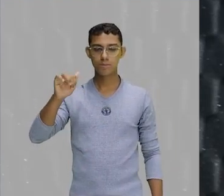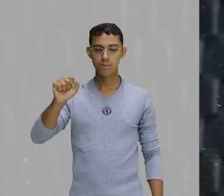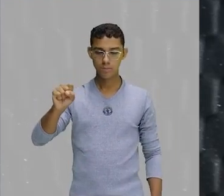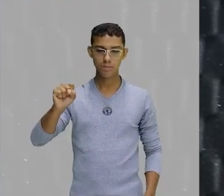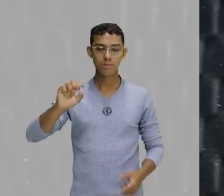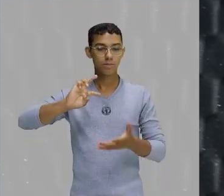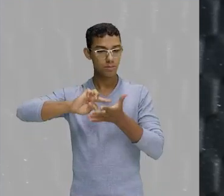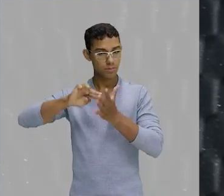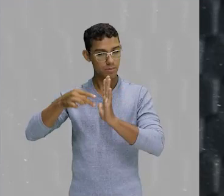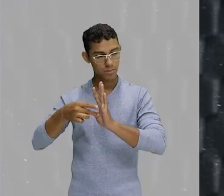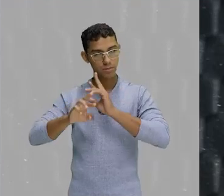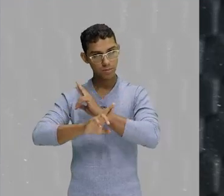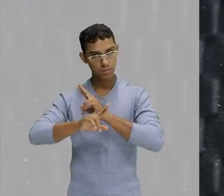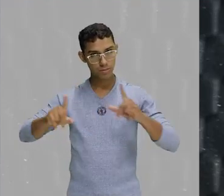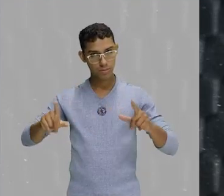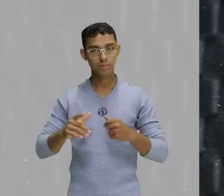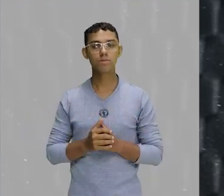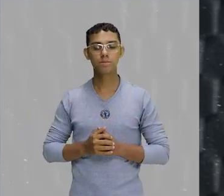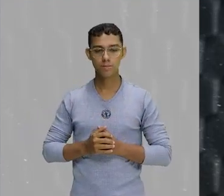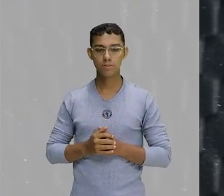significações diferentes.